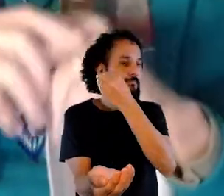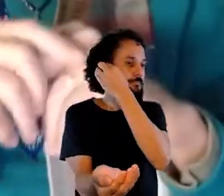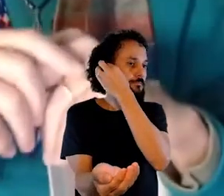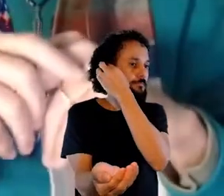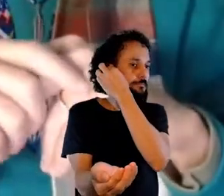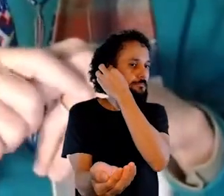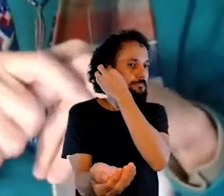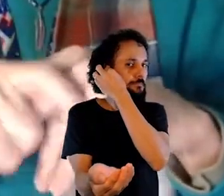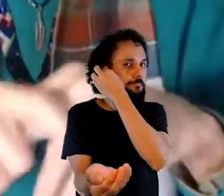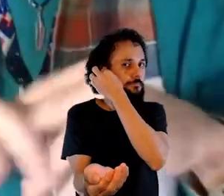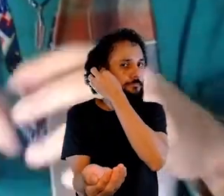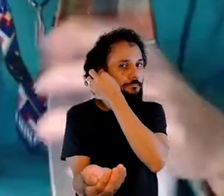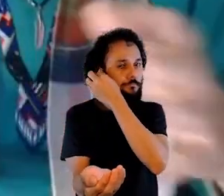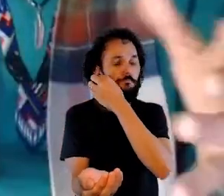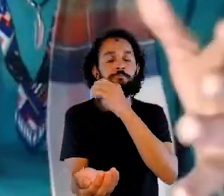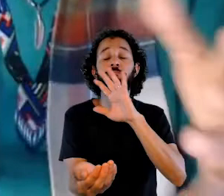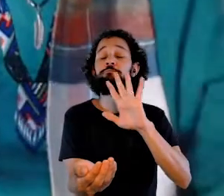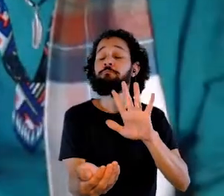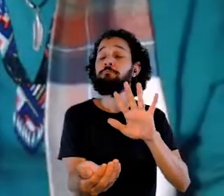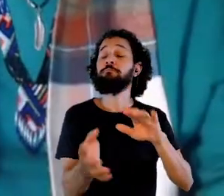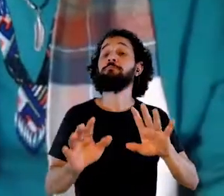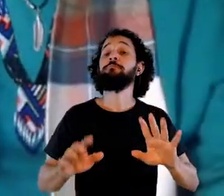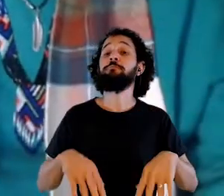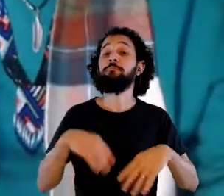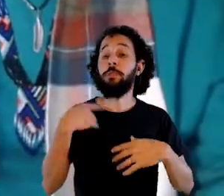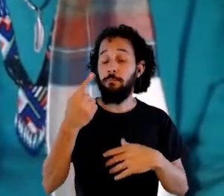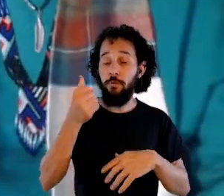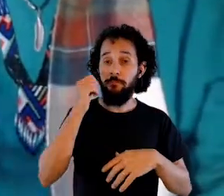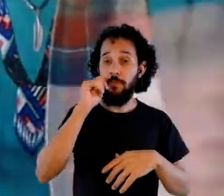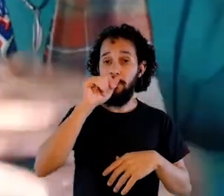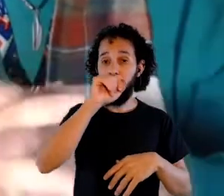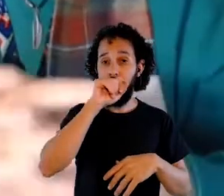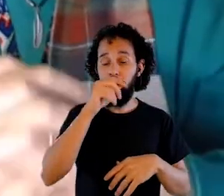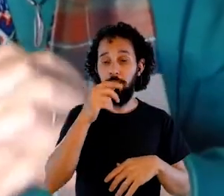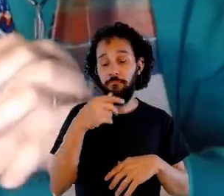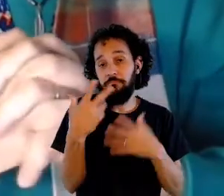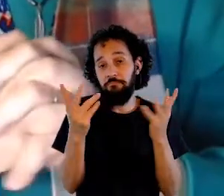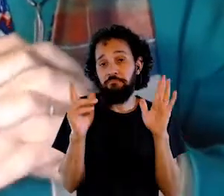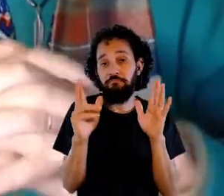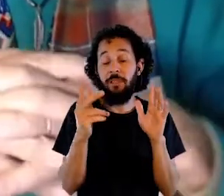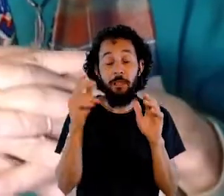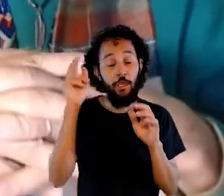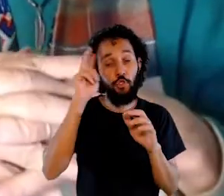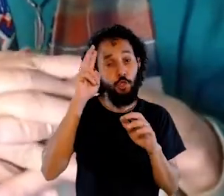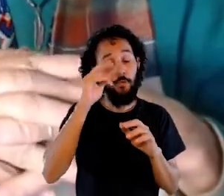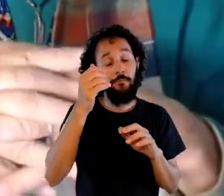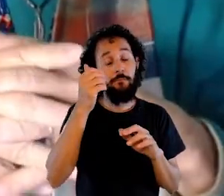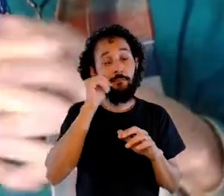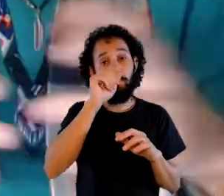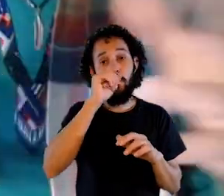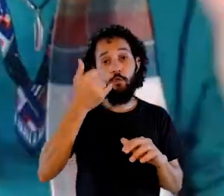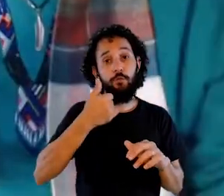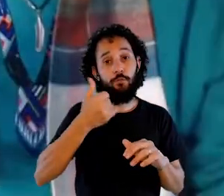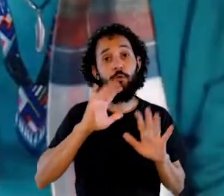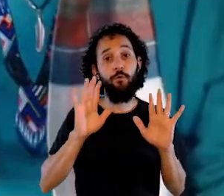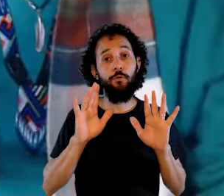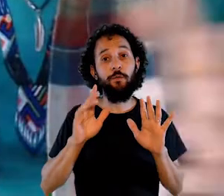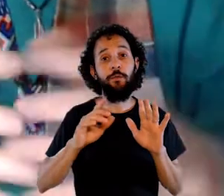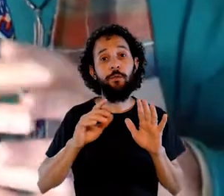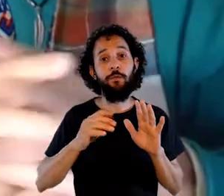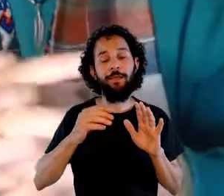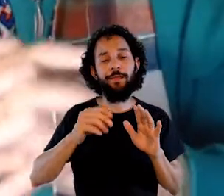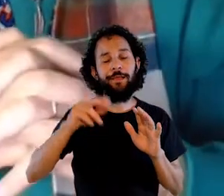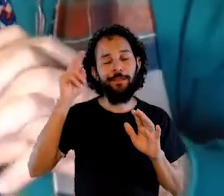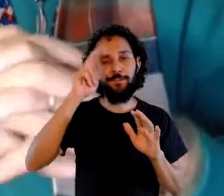assim. E minha mãe falou assim que... Isso foi a história que minha mãe contou. Né? São os primeiros contadores de histórias, são nossos pais, na